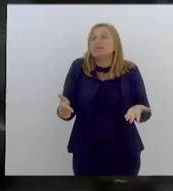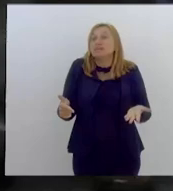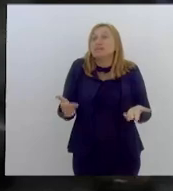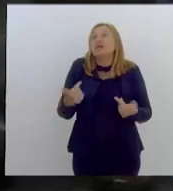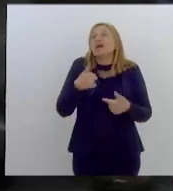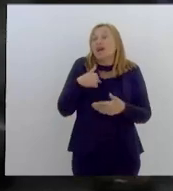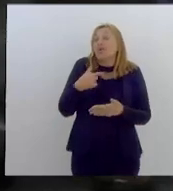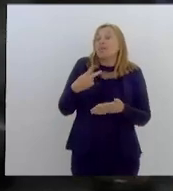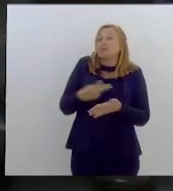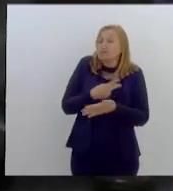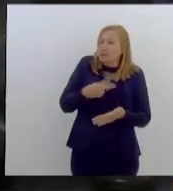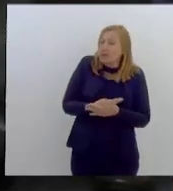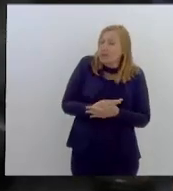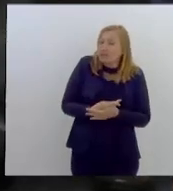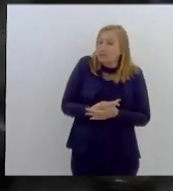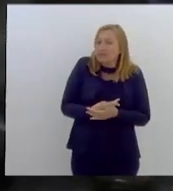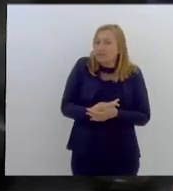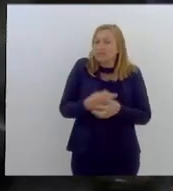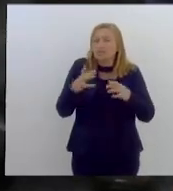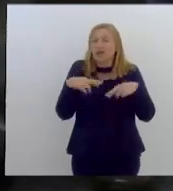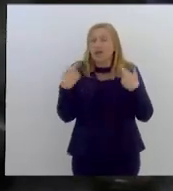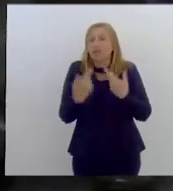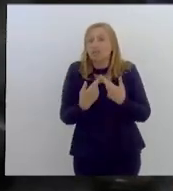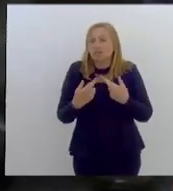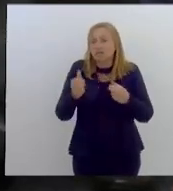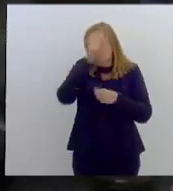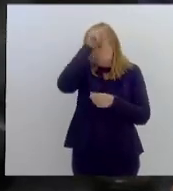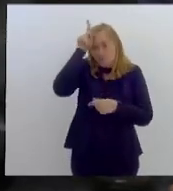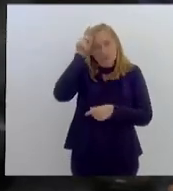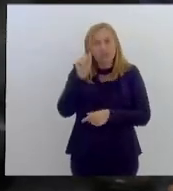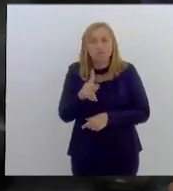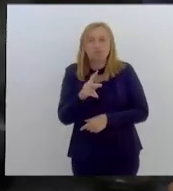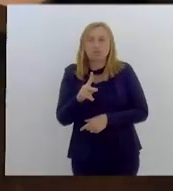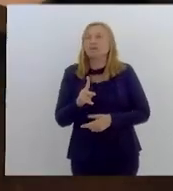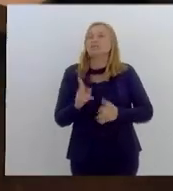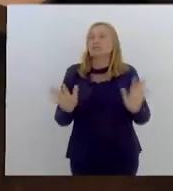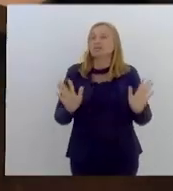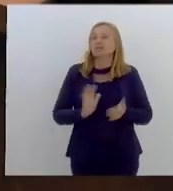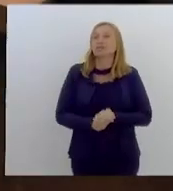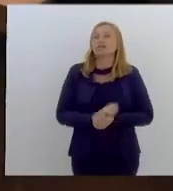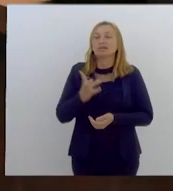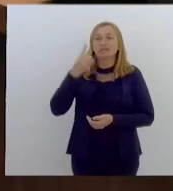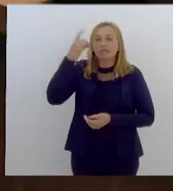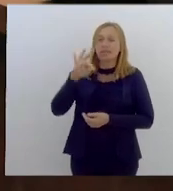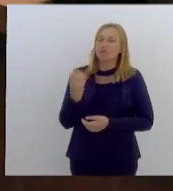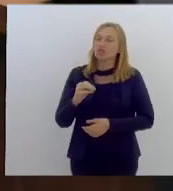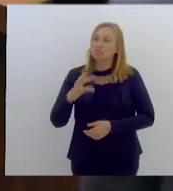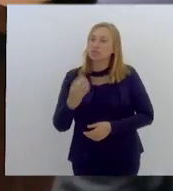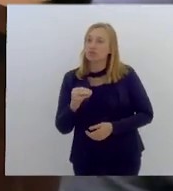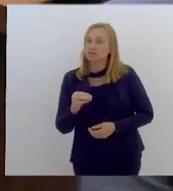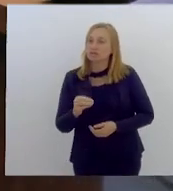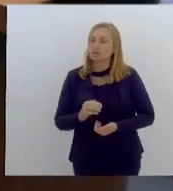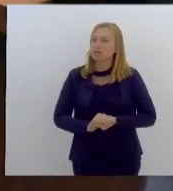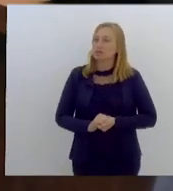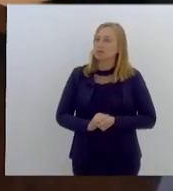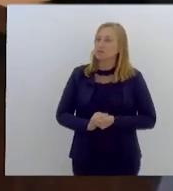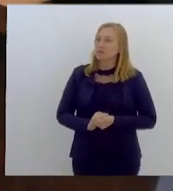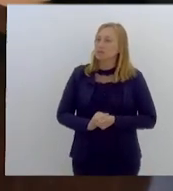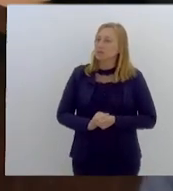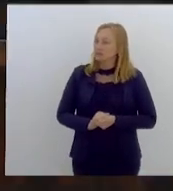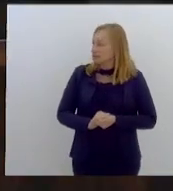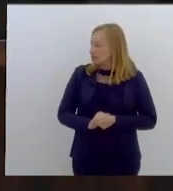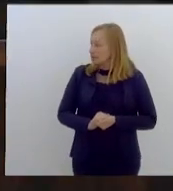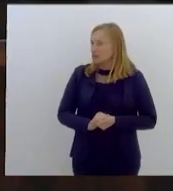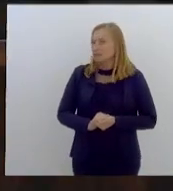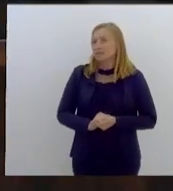estou errado na audiência com os prefeitos, está tudo certo. Deputado Chico Machado. Deputado Chico Machado. Vamos ouvir. Vossa Excelência. Vamos ouvir